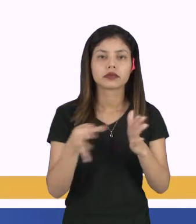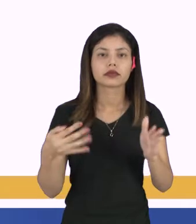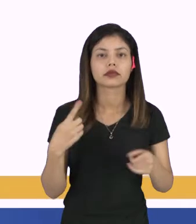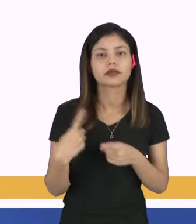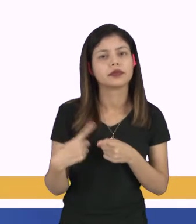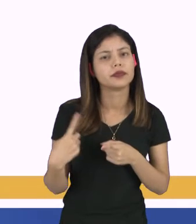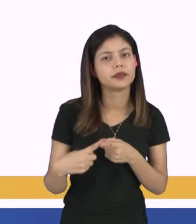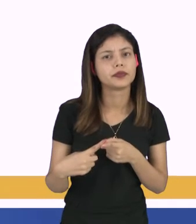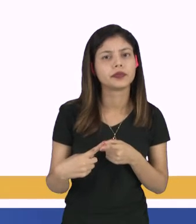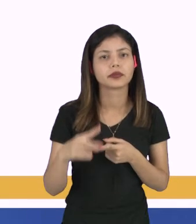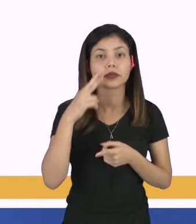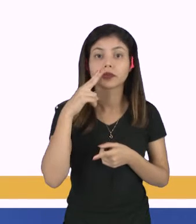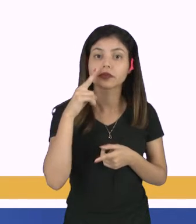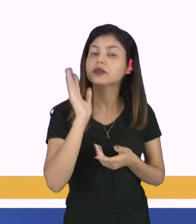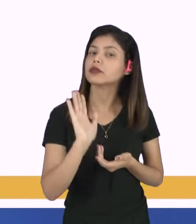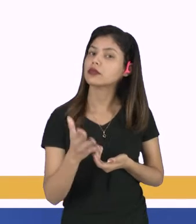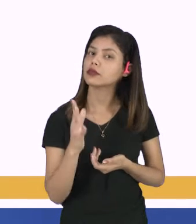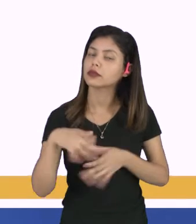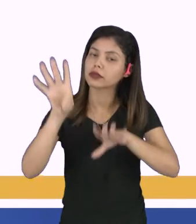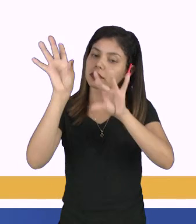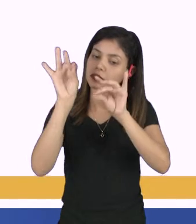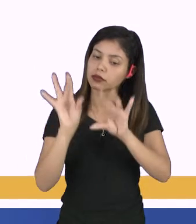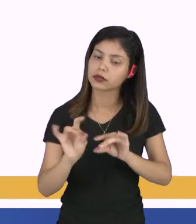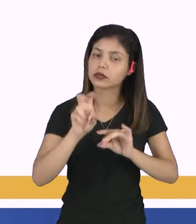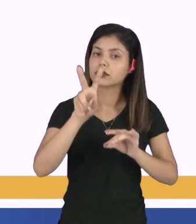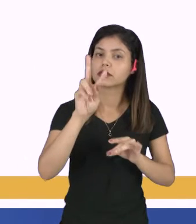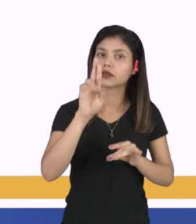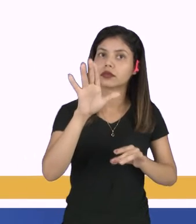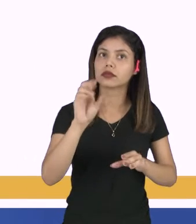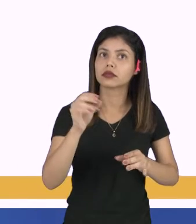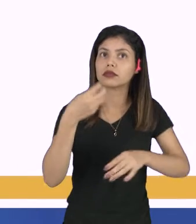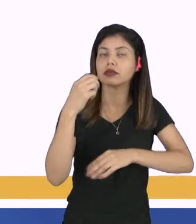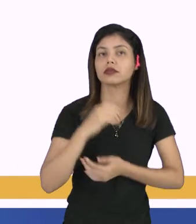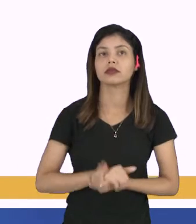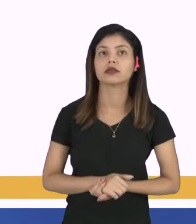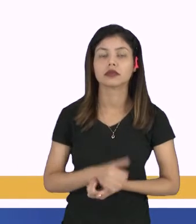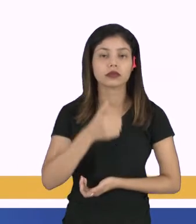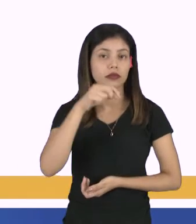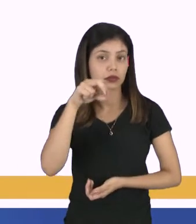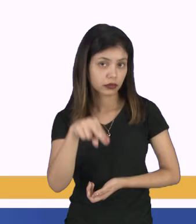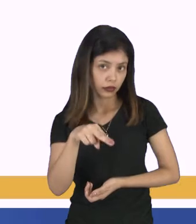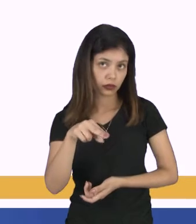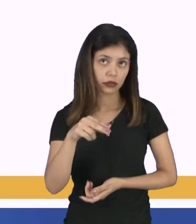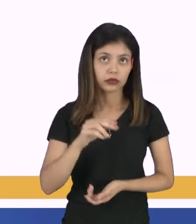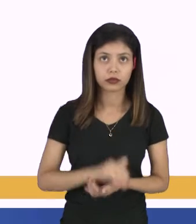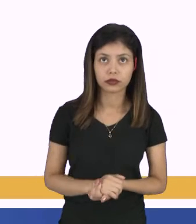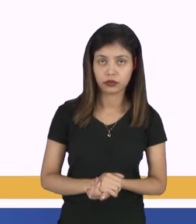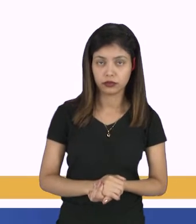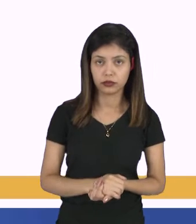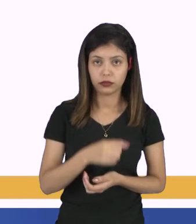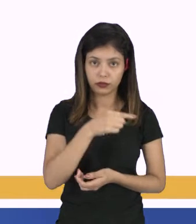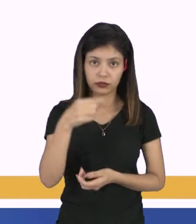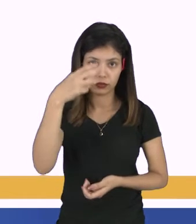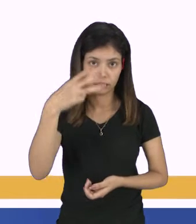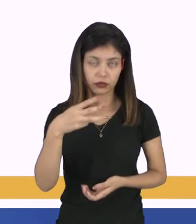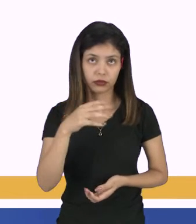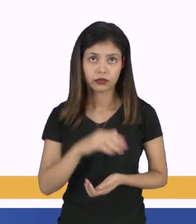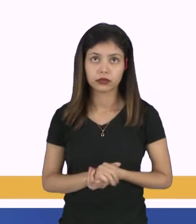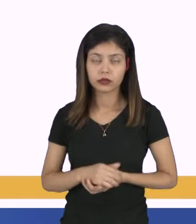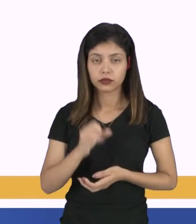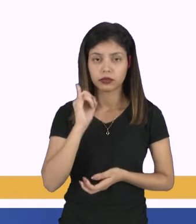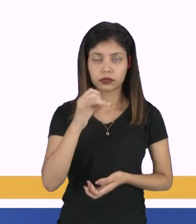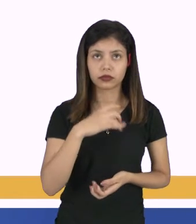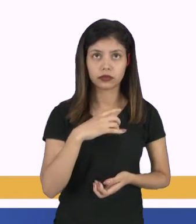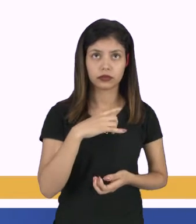por quê? Nós vimos já que de cada vértice partem n menos 3 diagonais. Então,